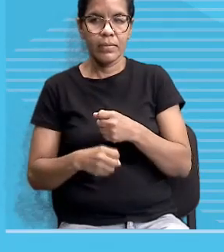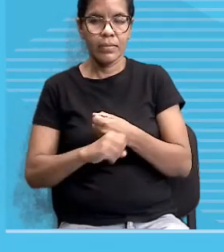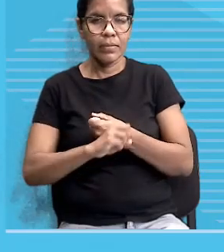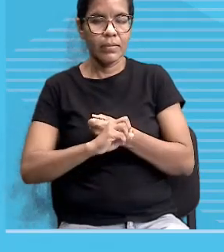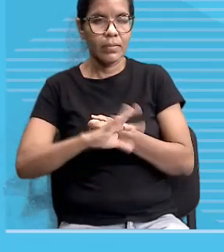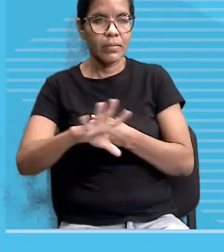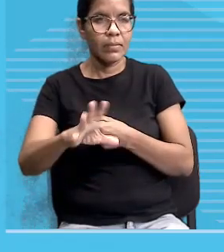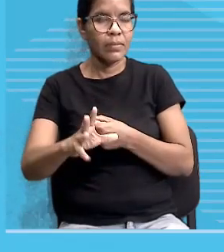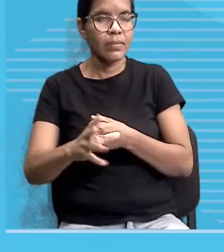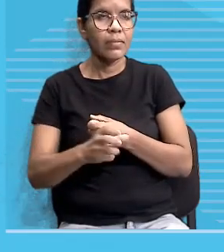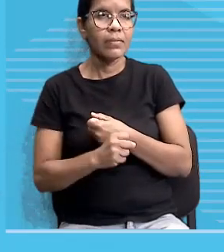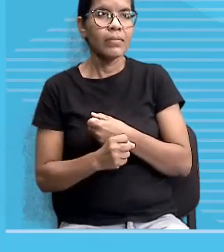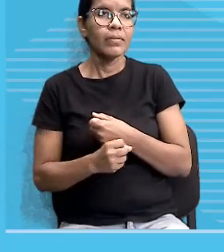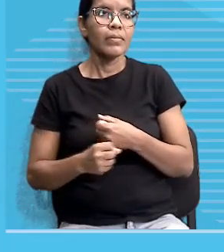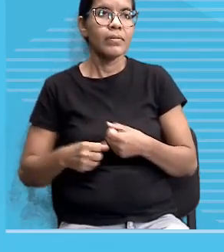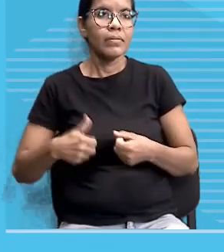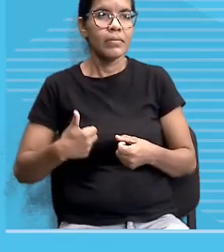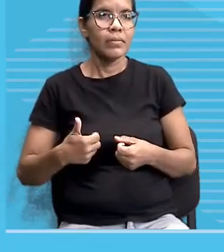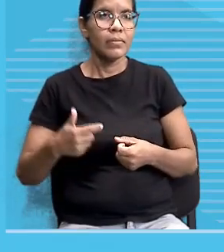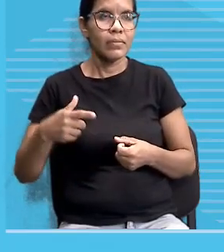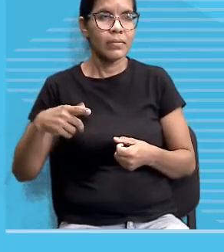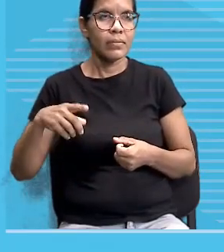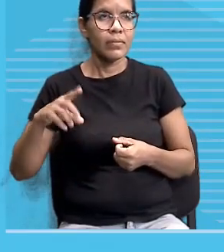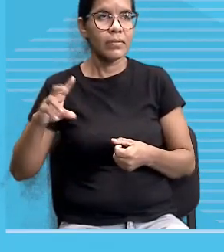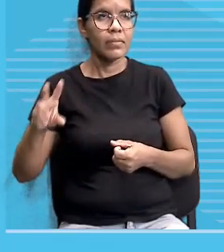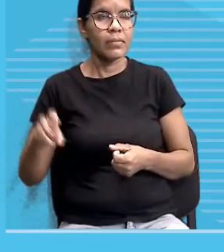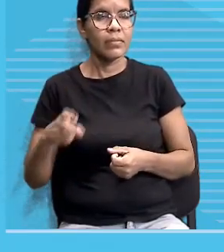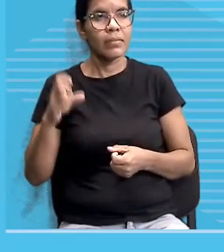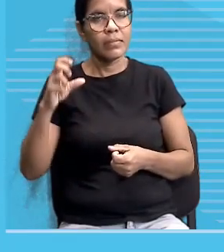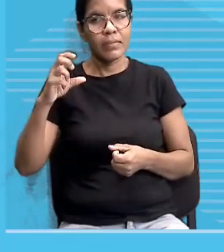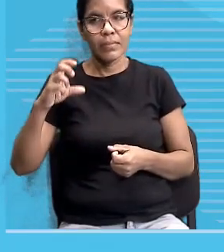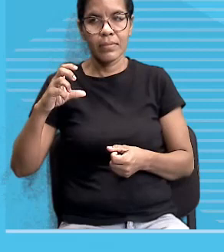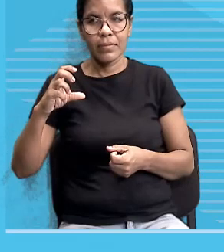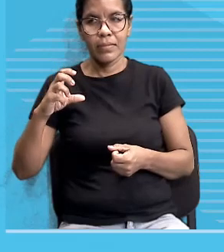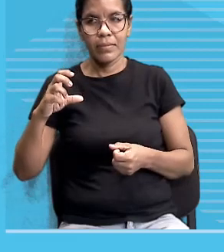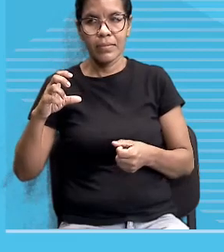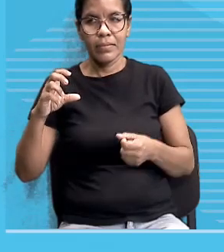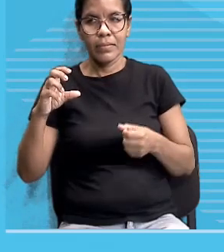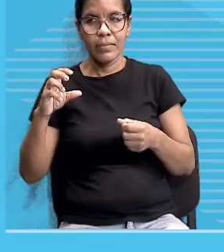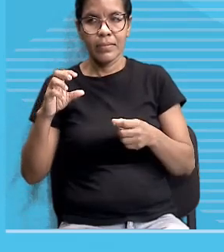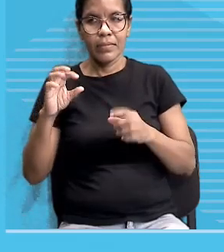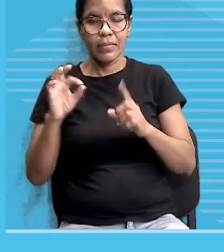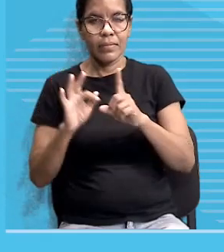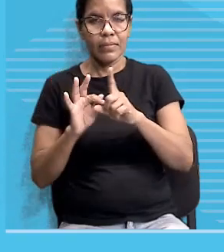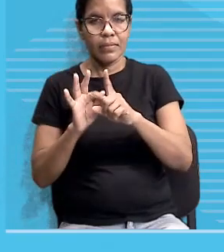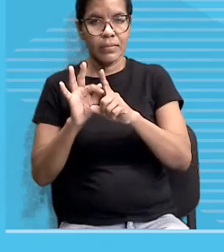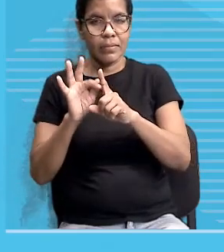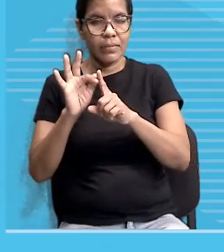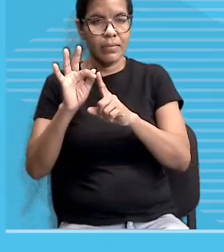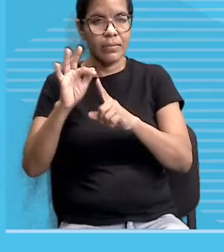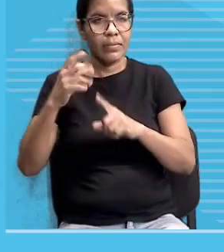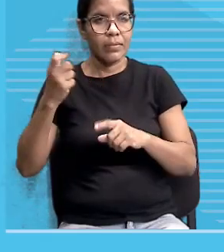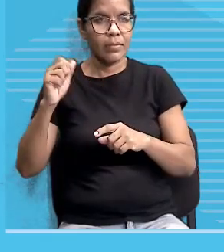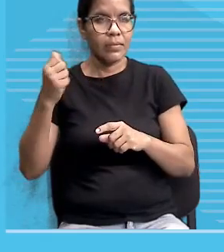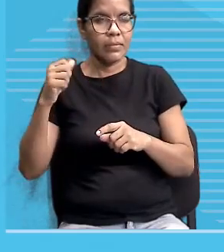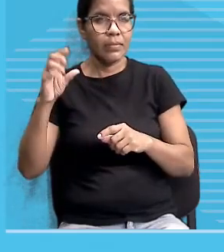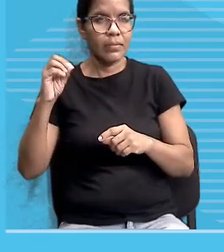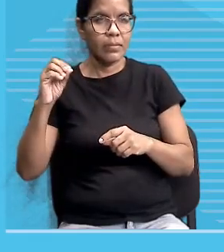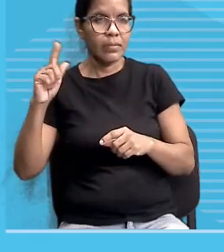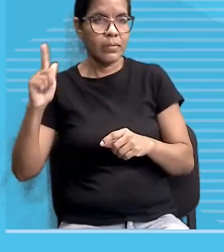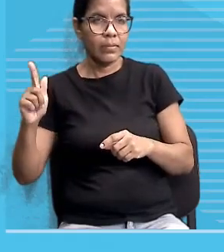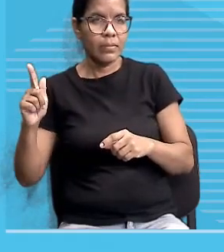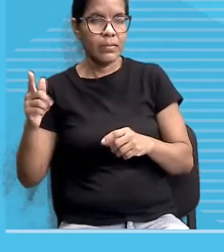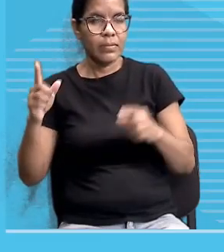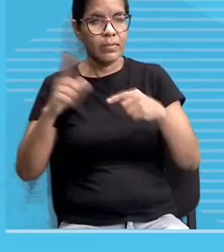Celsius a temperatura de um pedaço de 80g desse material